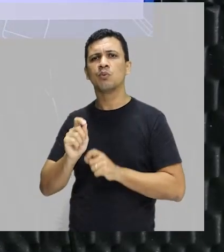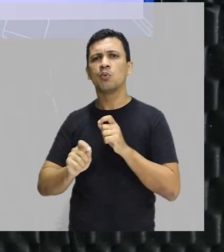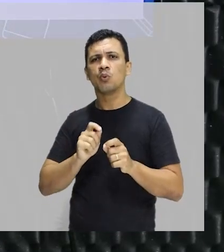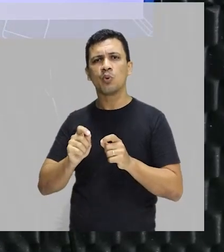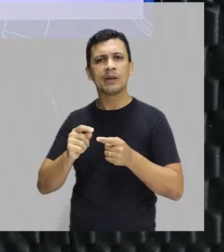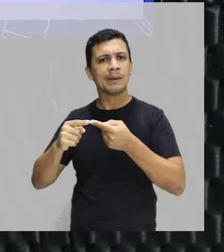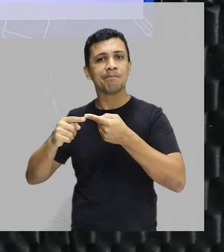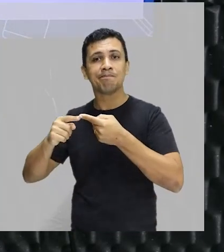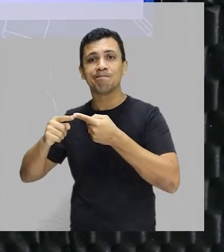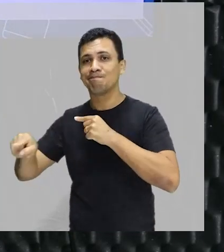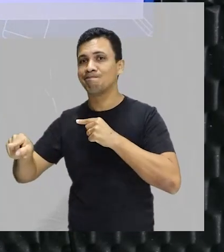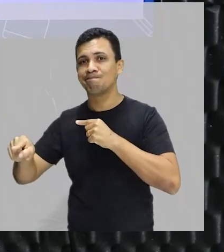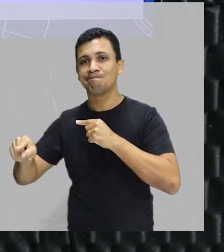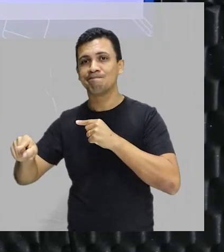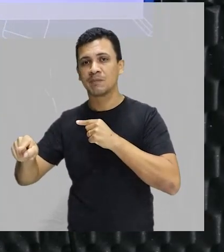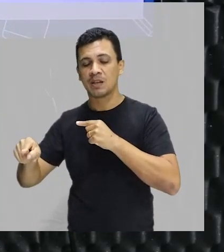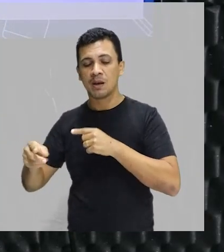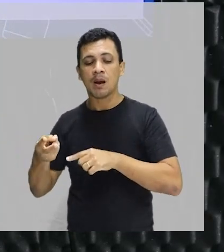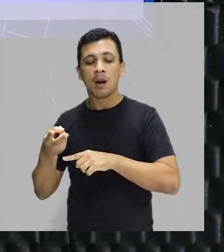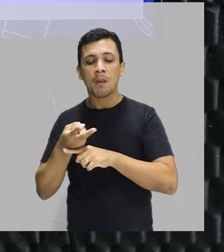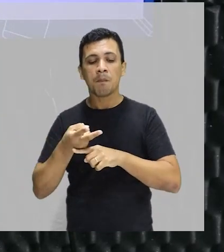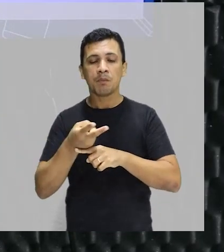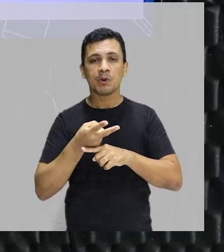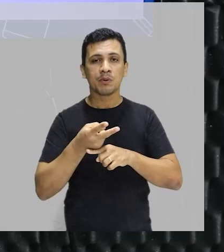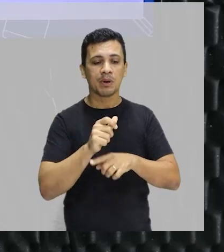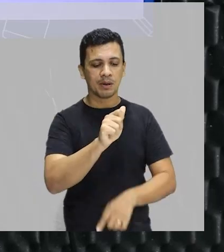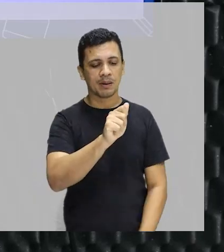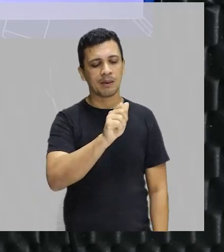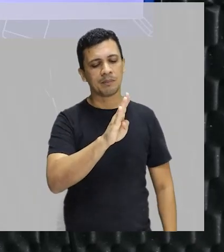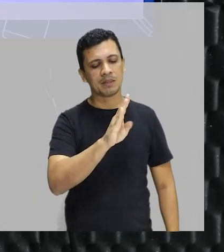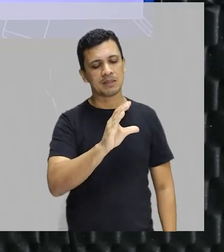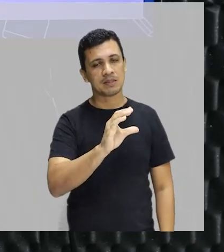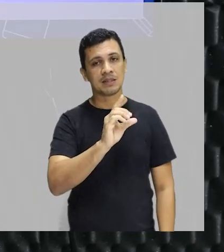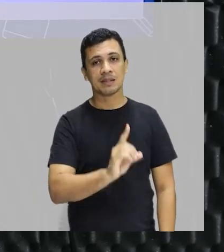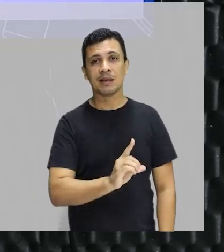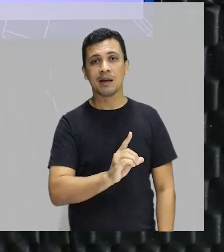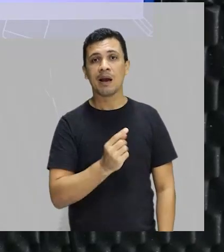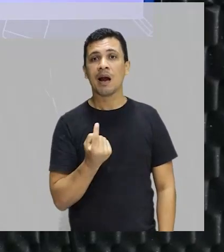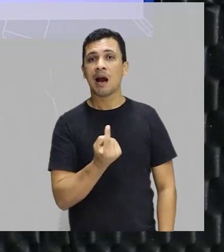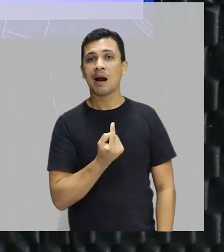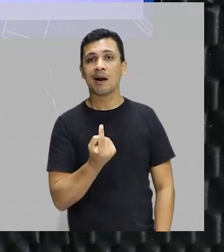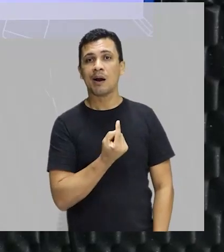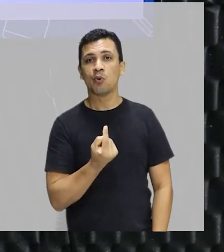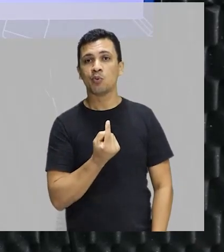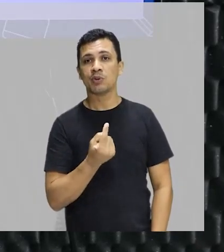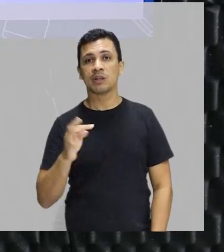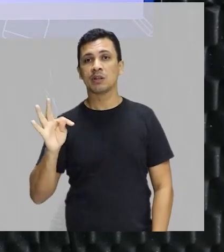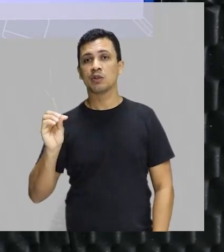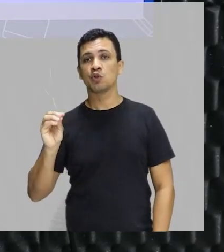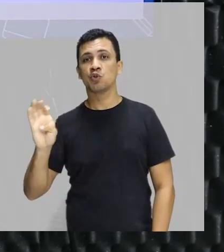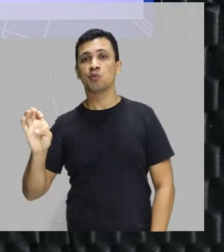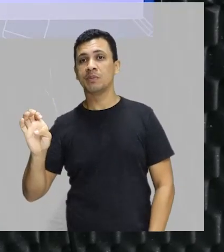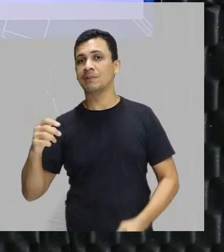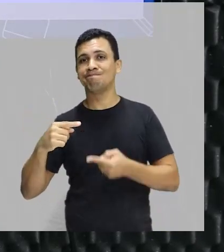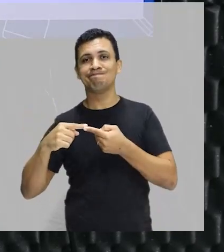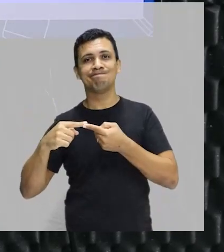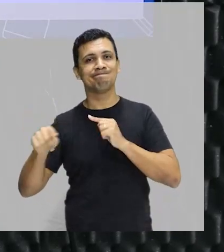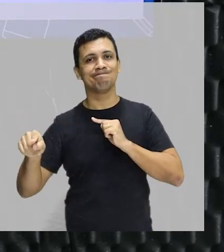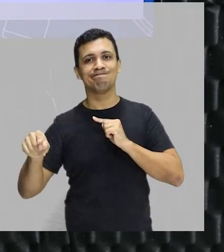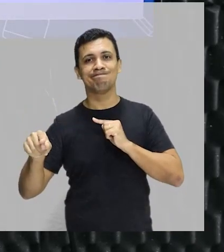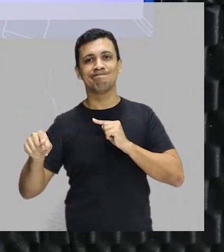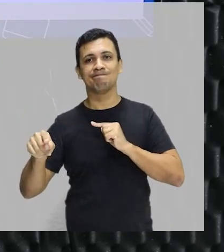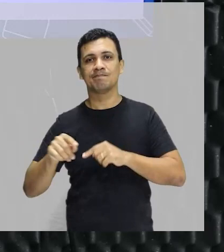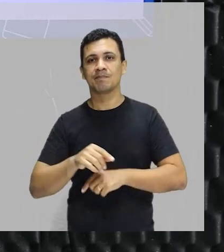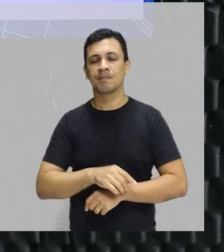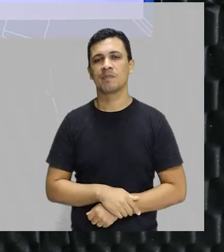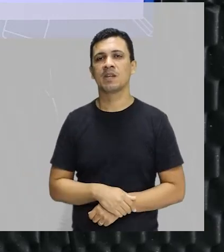exceto. Então, eu tenho que procurar, dentre essas alternativas, a única coisa que o verbo to be não